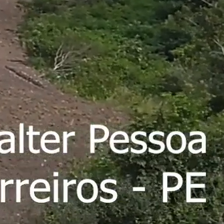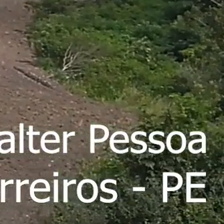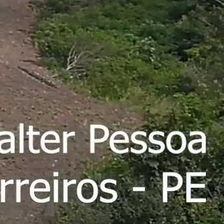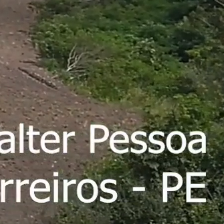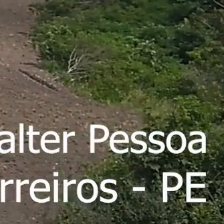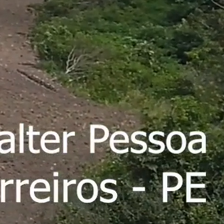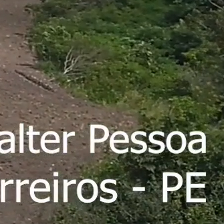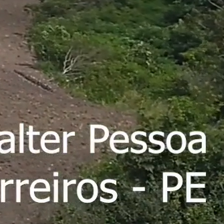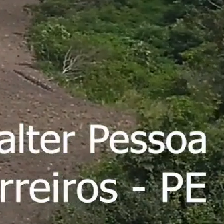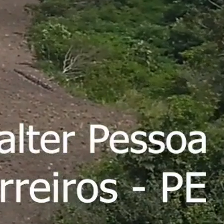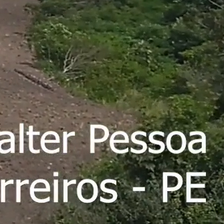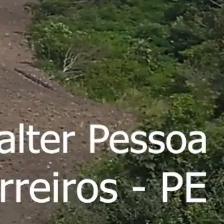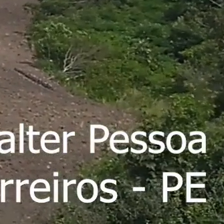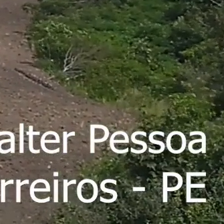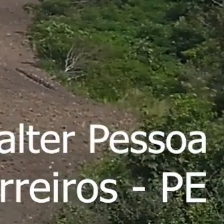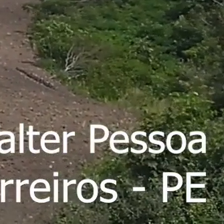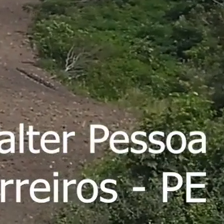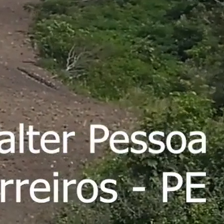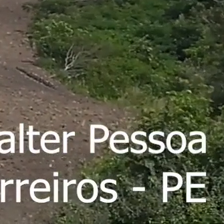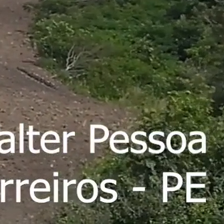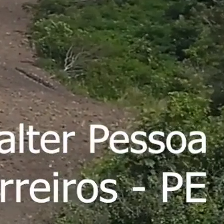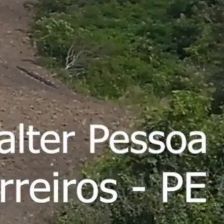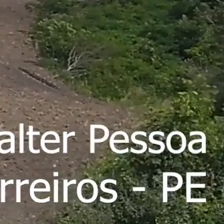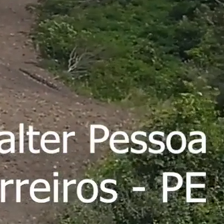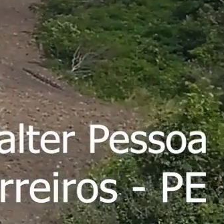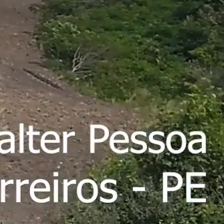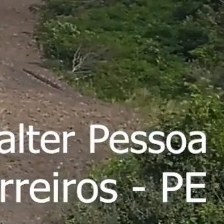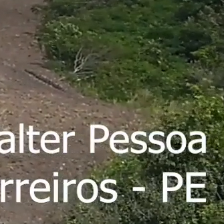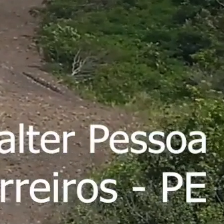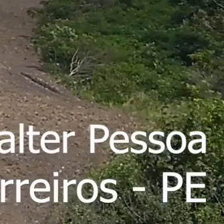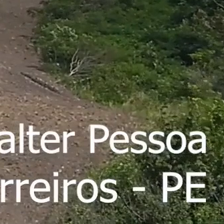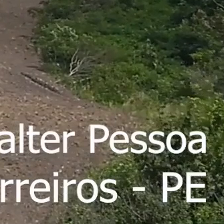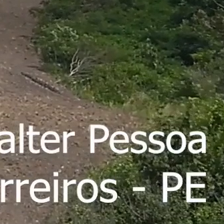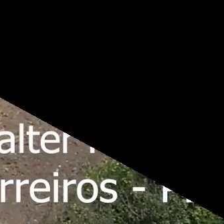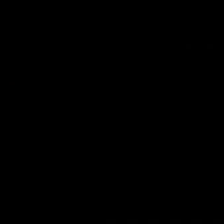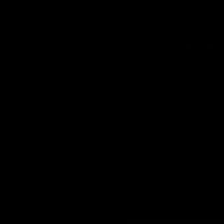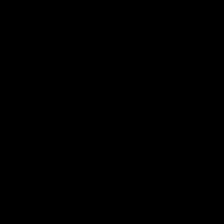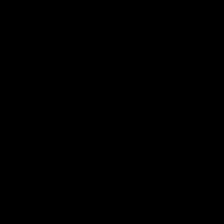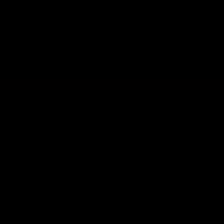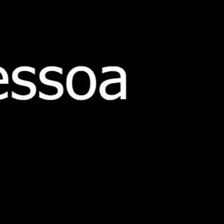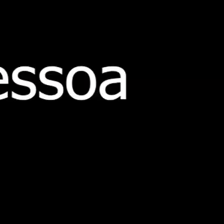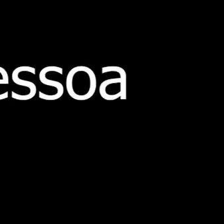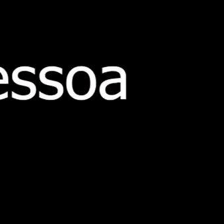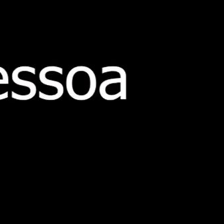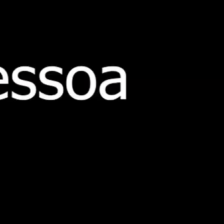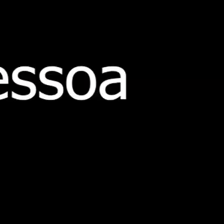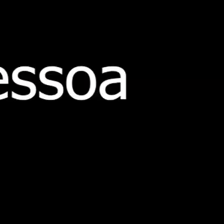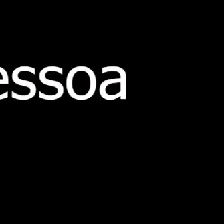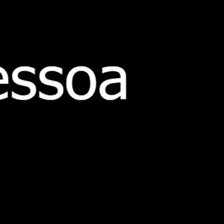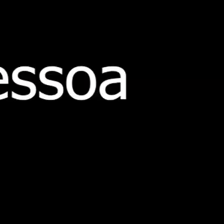percebe aí, ó. Minha questão de tangente tá garantida. Ei!